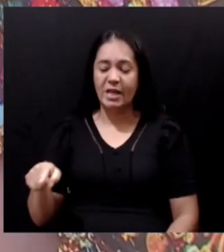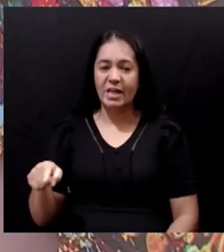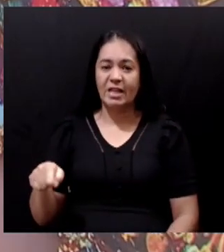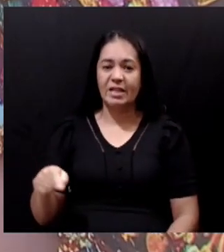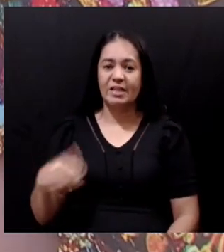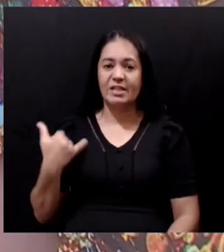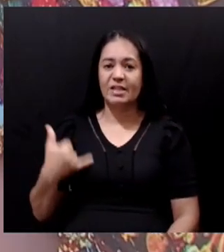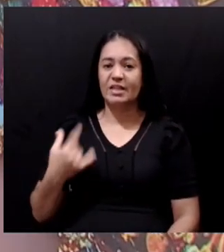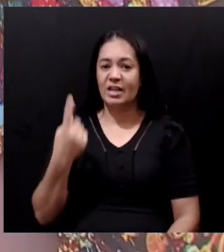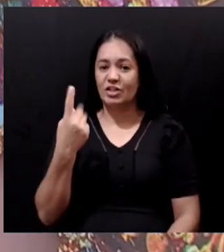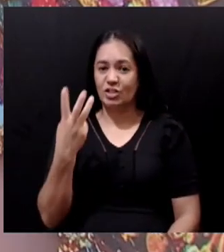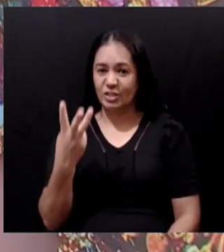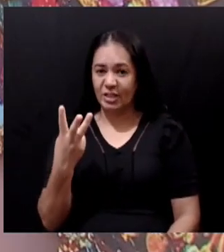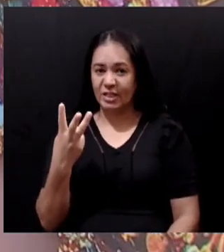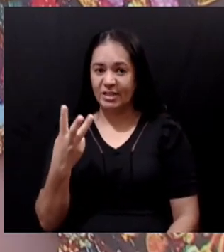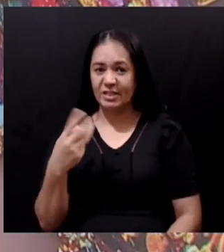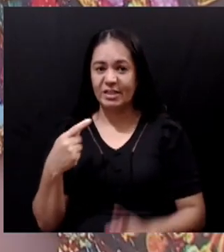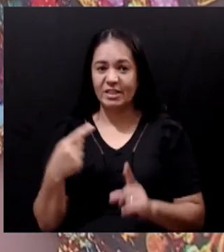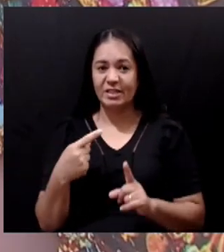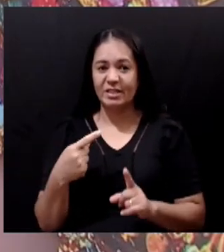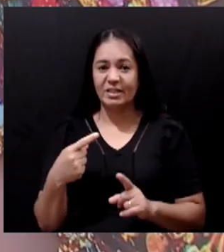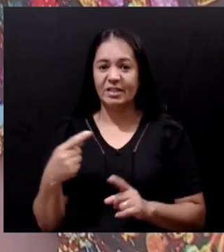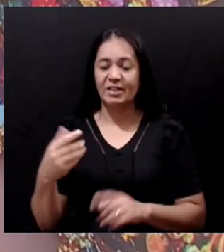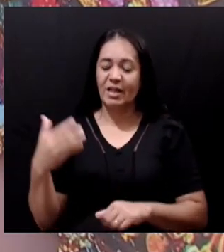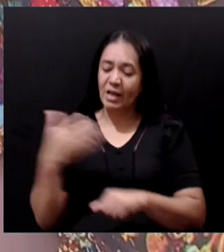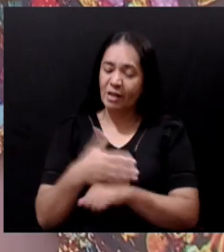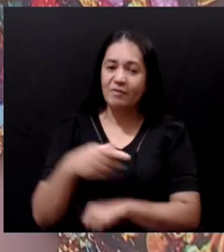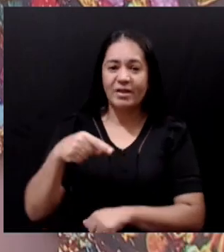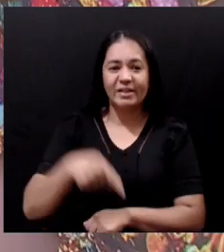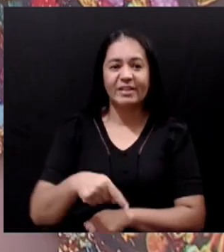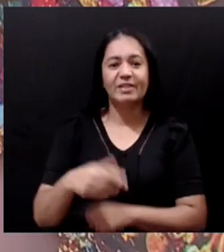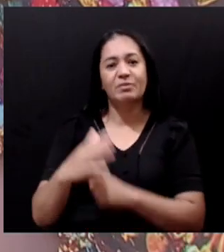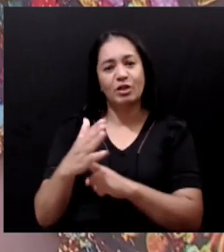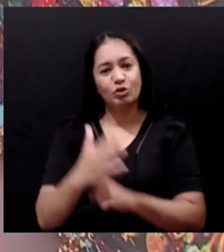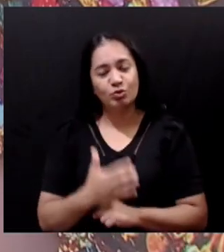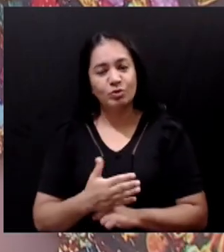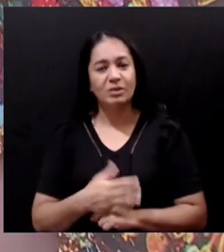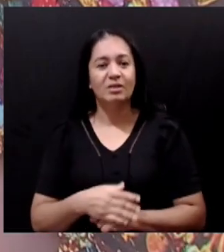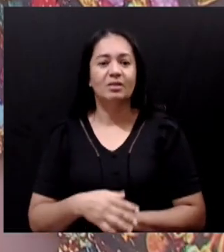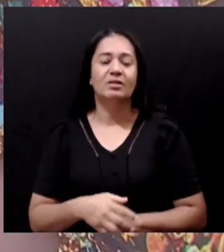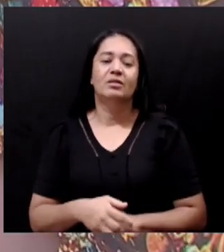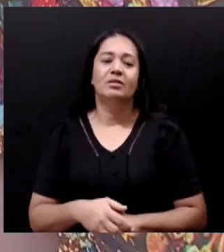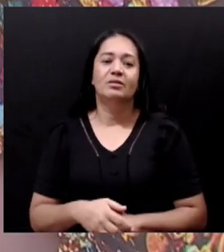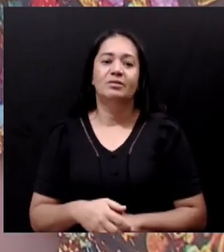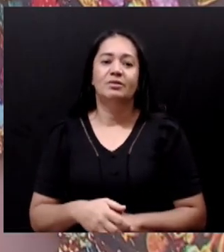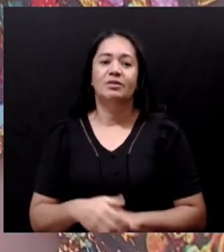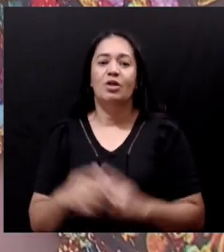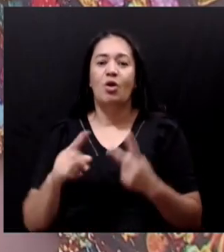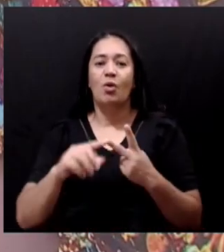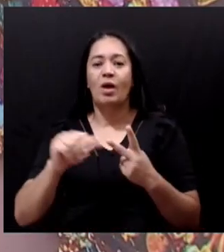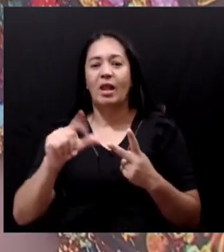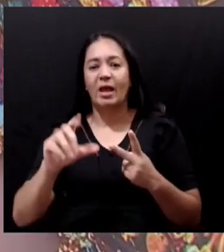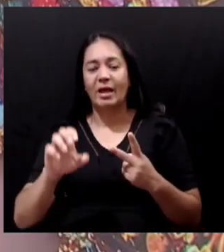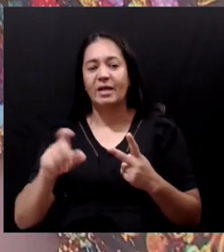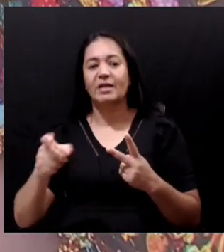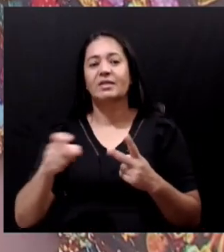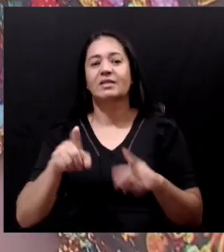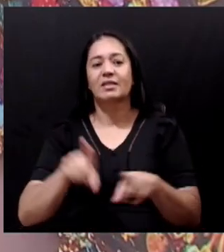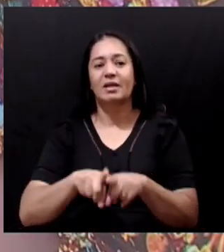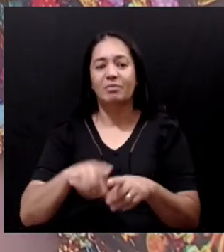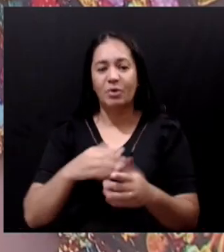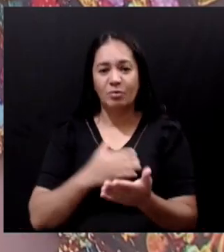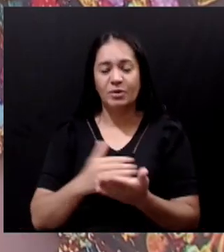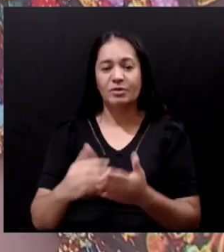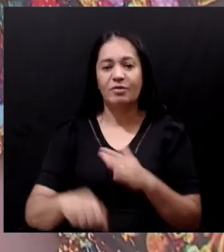velho, o Júnior, ele vinha ajudar e tal. O Alex passava mais 2 anos. Sua esposa também fazia o quê? Os salgados?